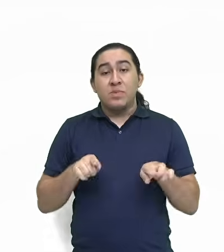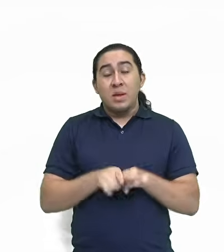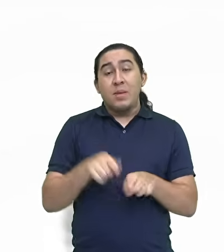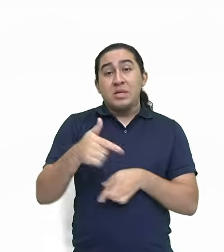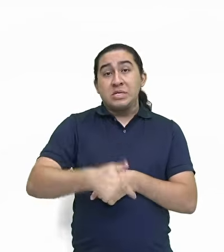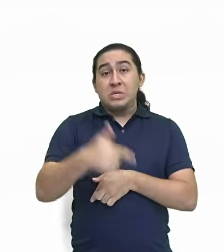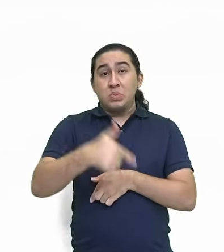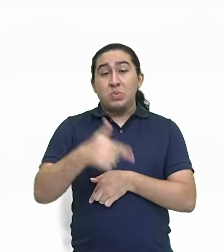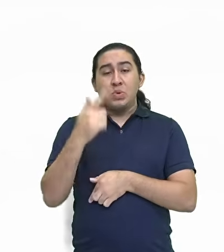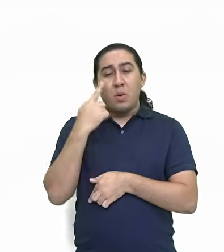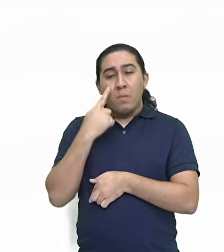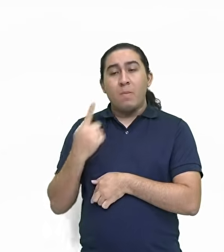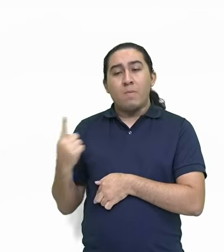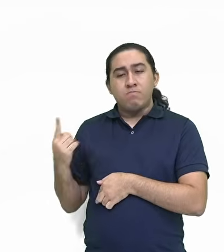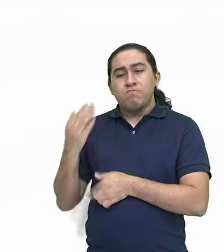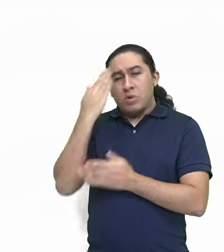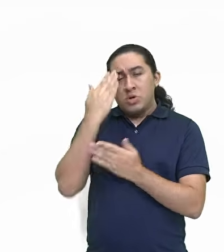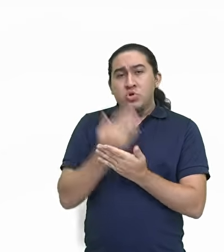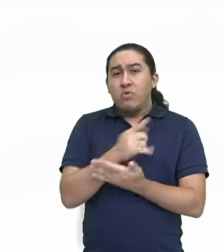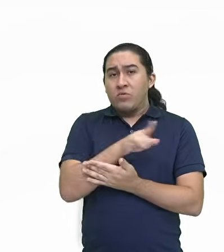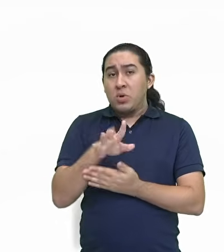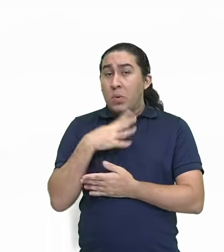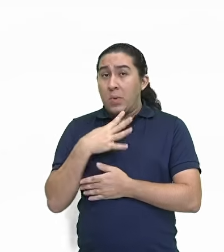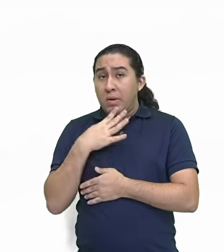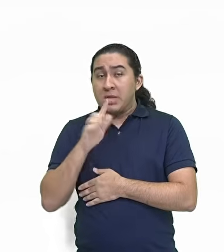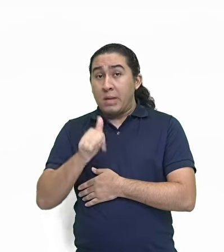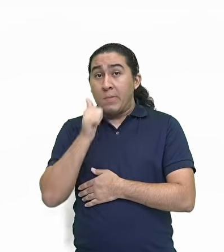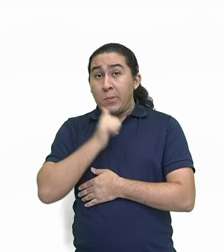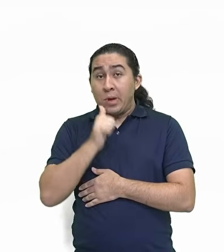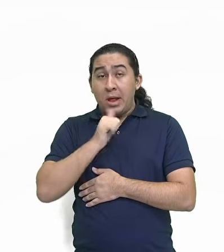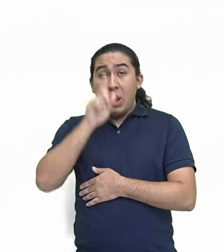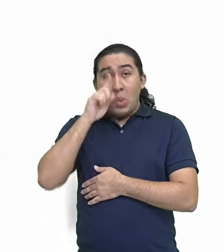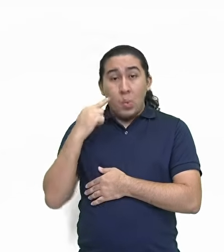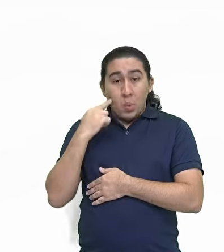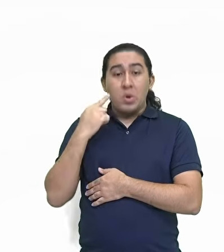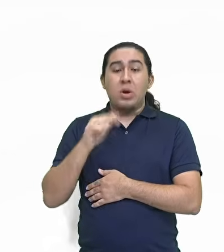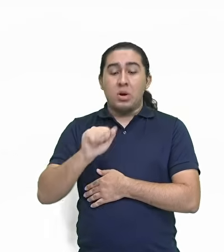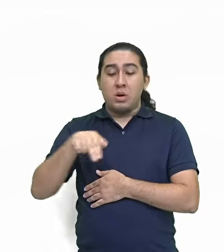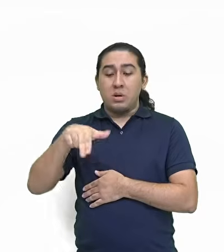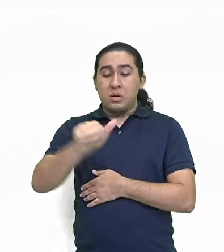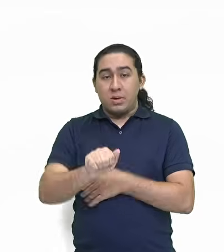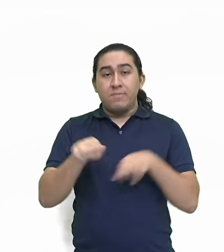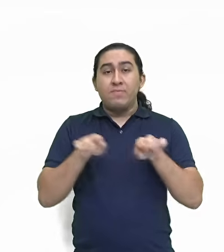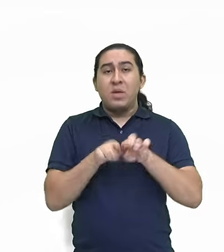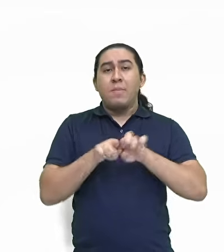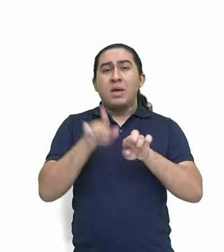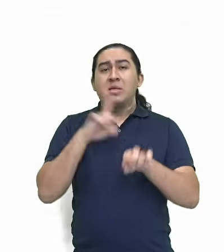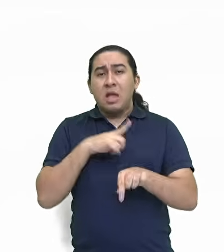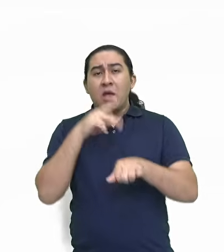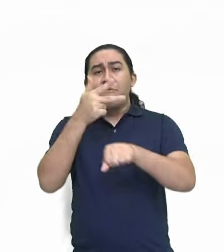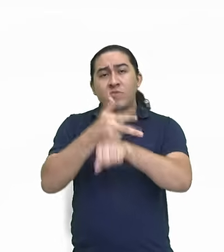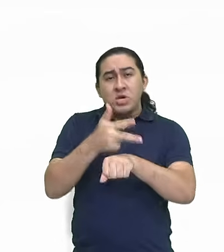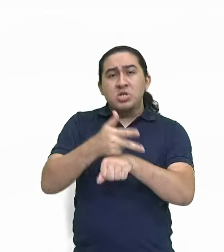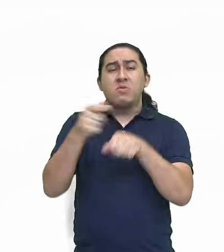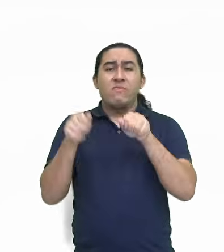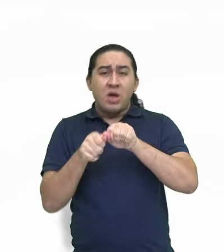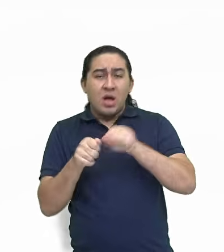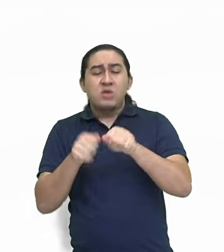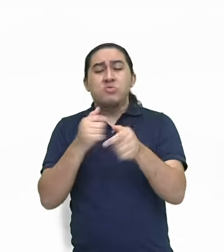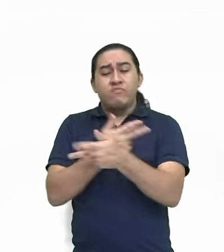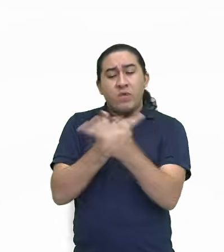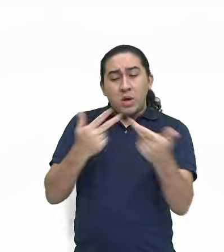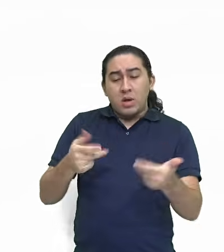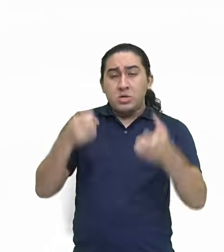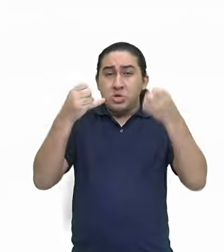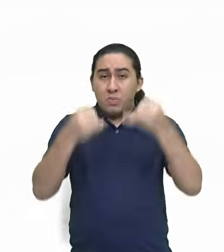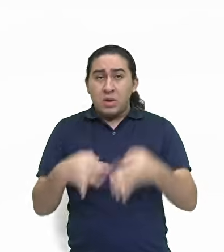Ana Hickman, eu acho que essa é conhecida de vocês, não é? Ela faz também vlog falando da vida dela, da rotina de trabalho,